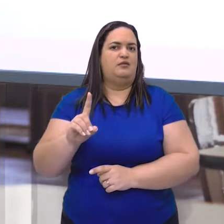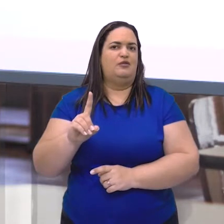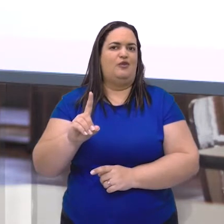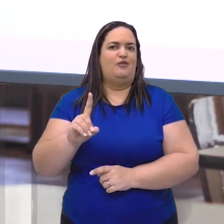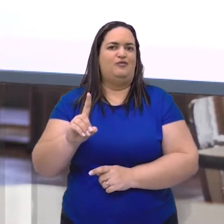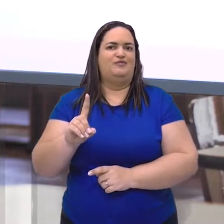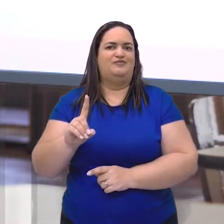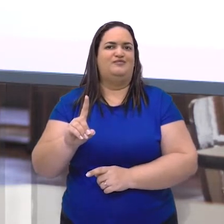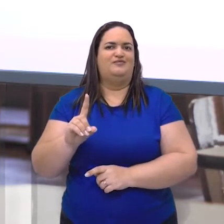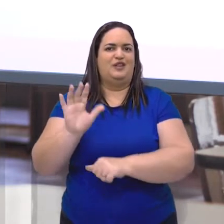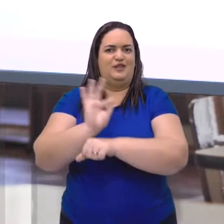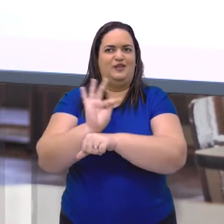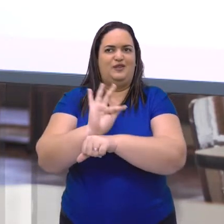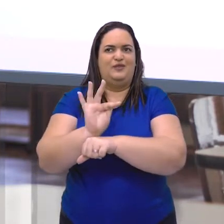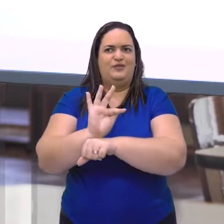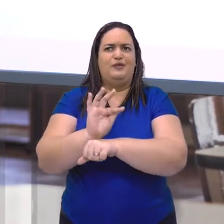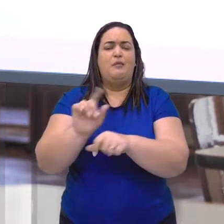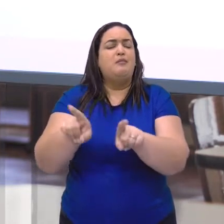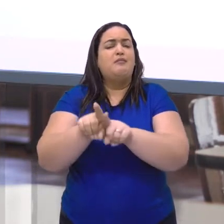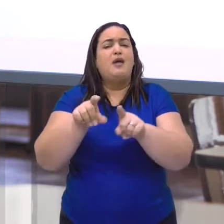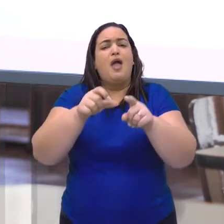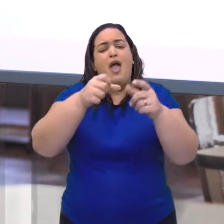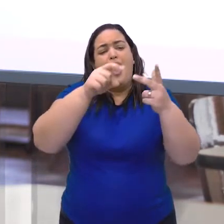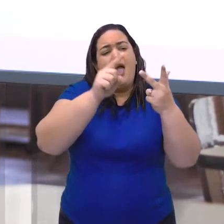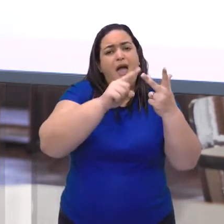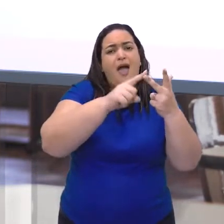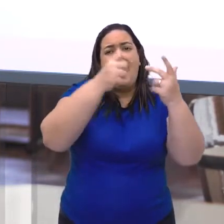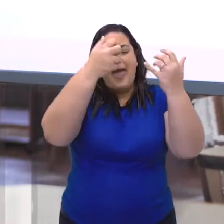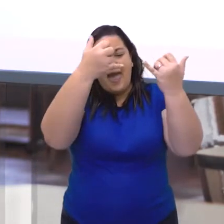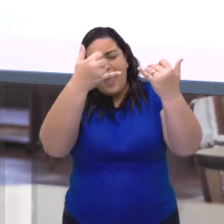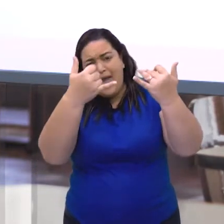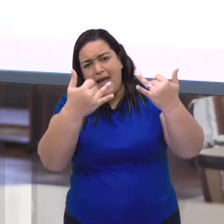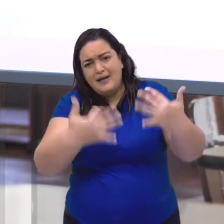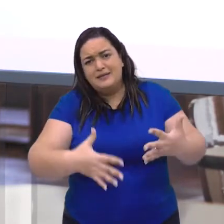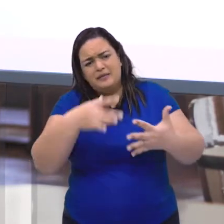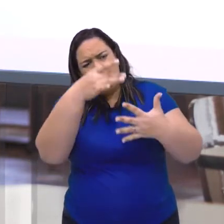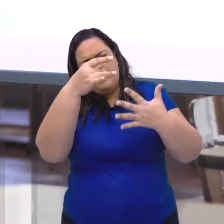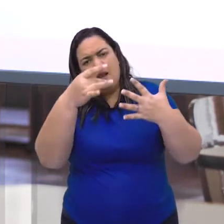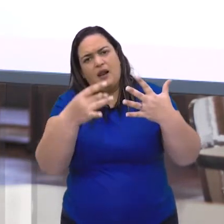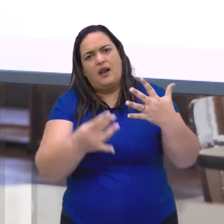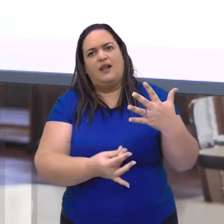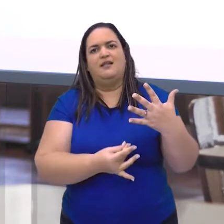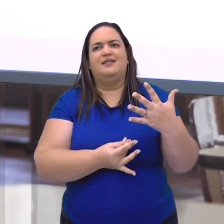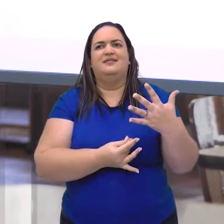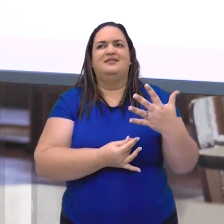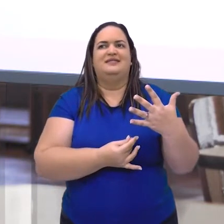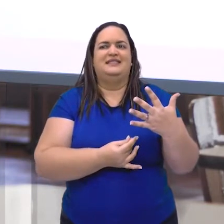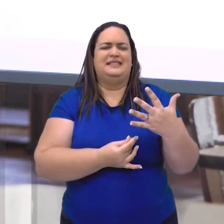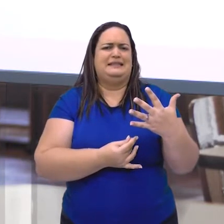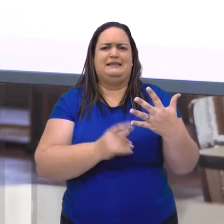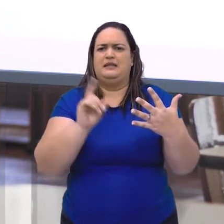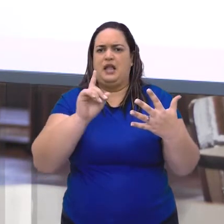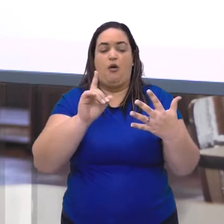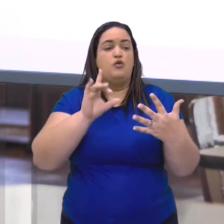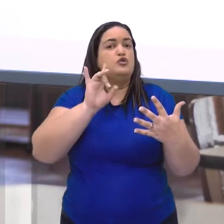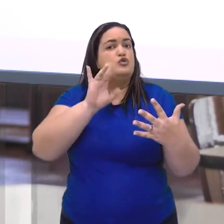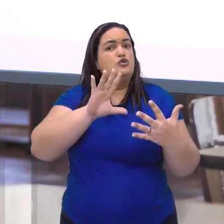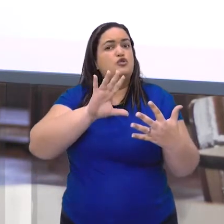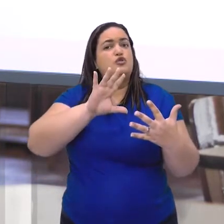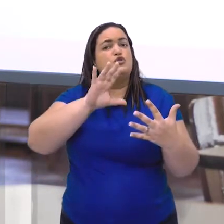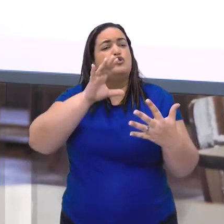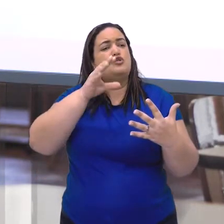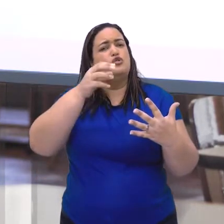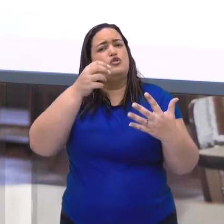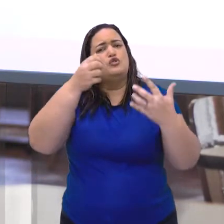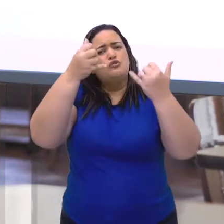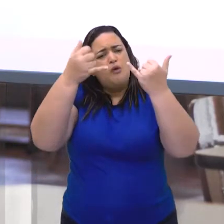falando sobre o que é o filme, o resumo, não é contando a história do filme. Resumir o filme não é contar a história do filme. É dizer em